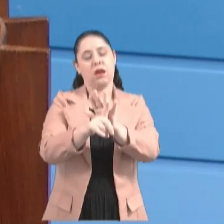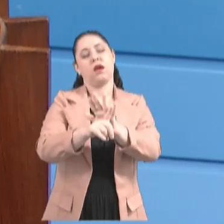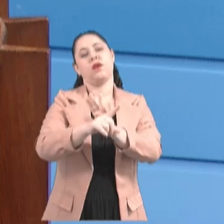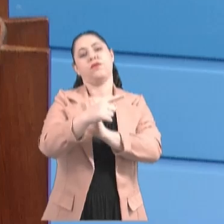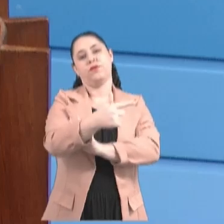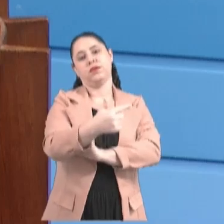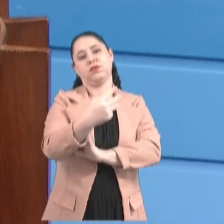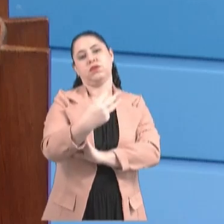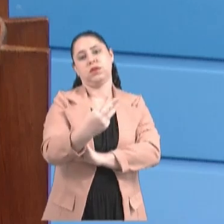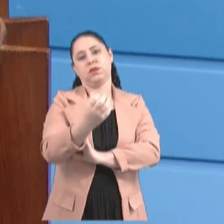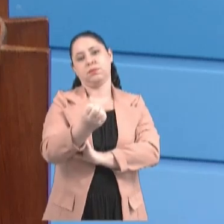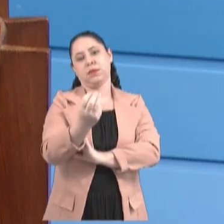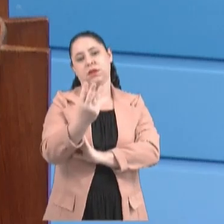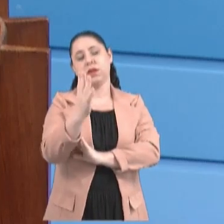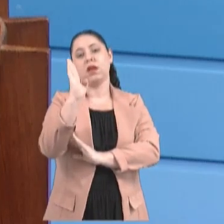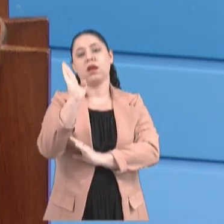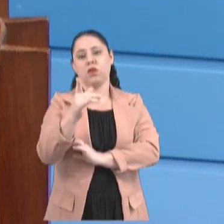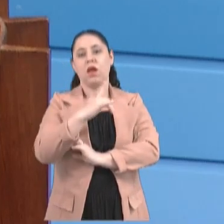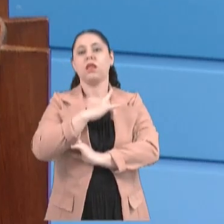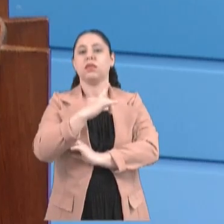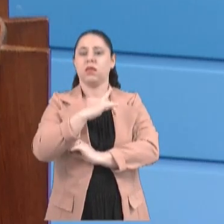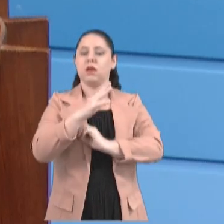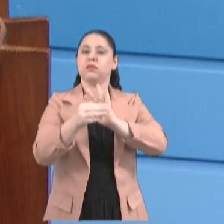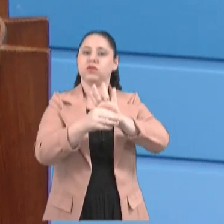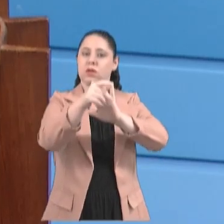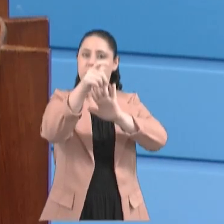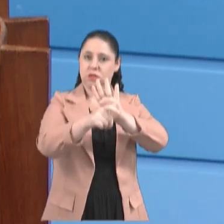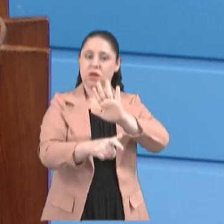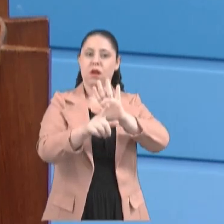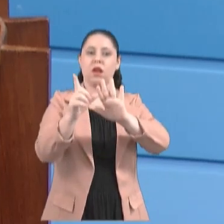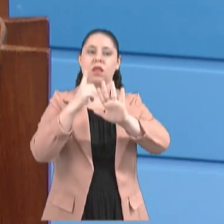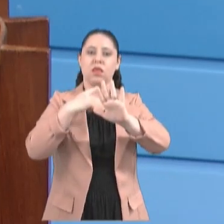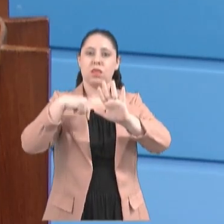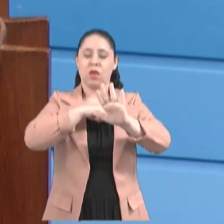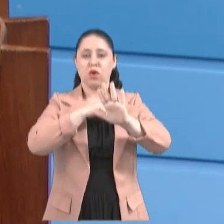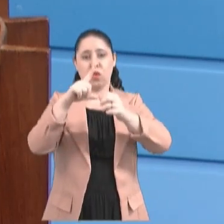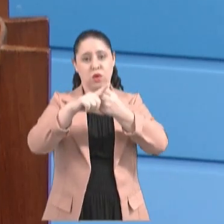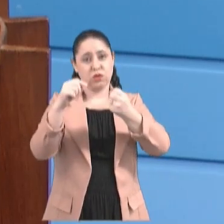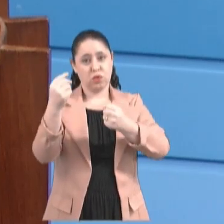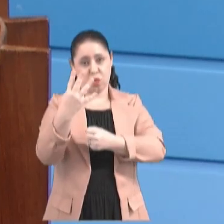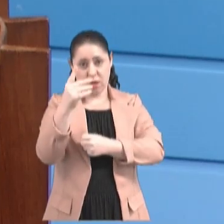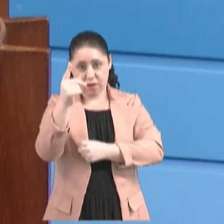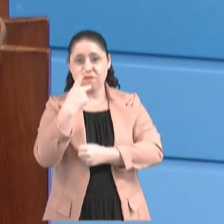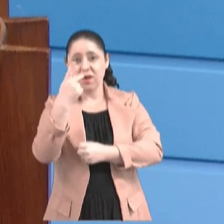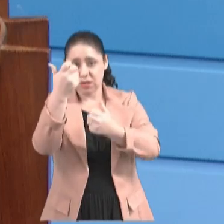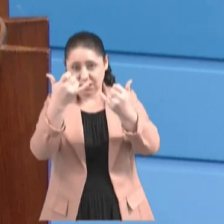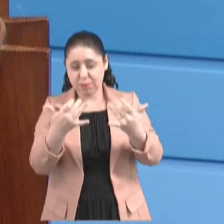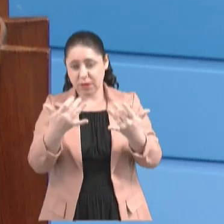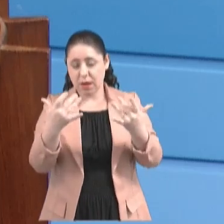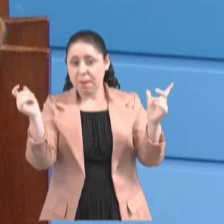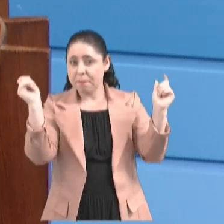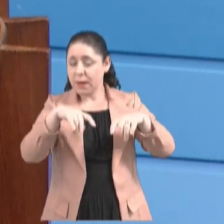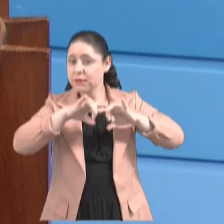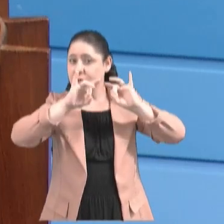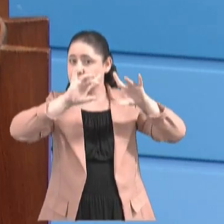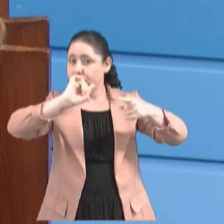estadual 2363, que previu essa indicação, e no seu artigo 4º diz que a competência específica é